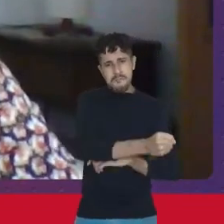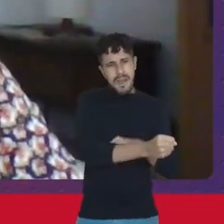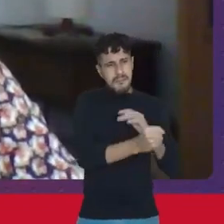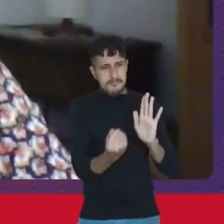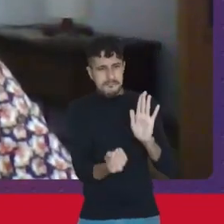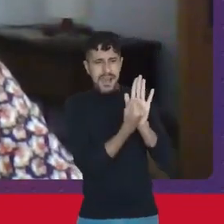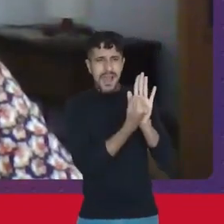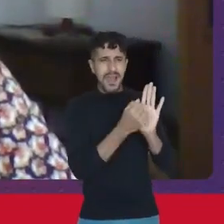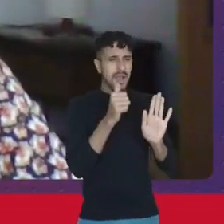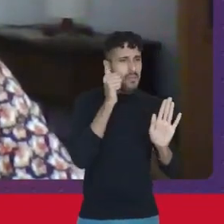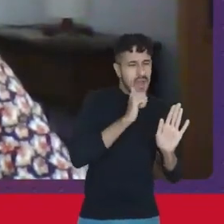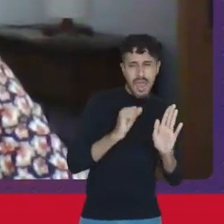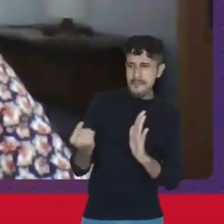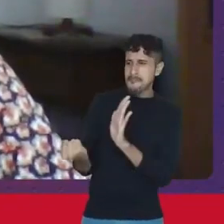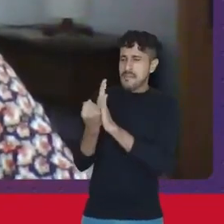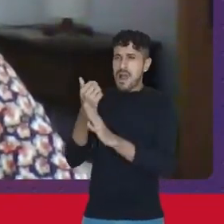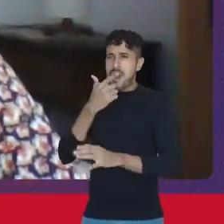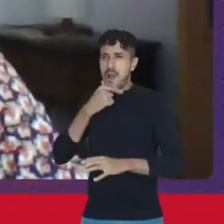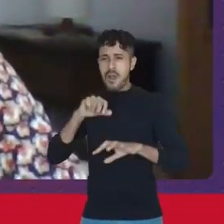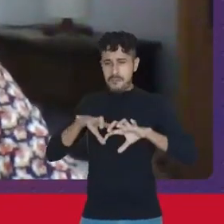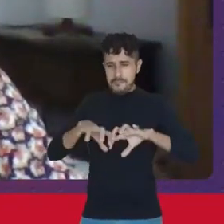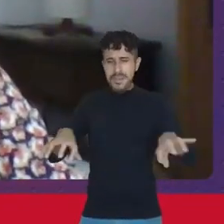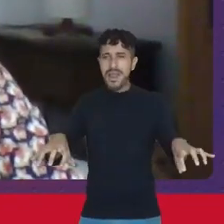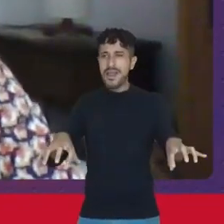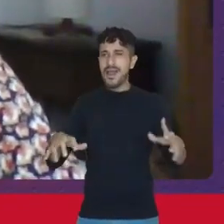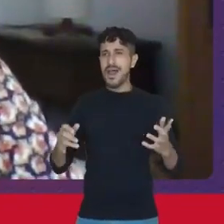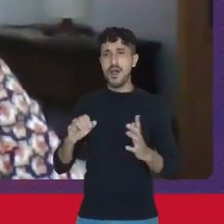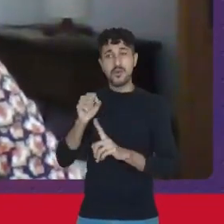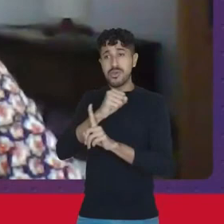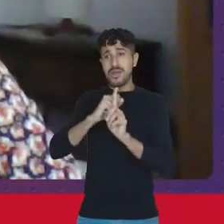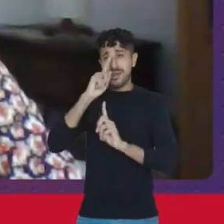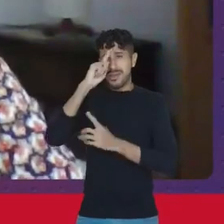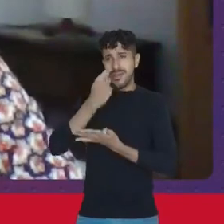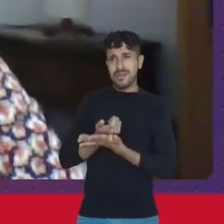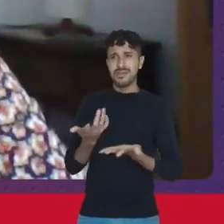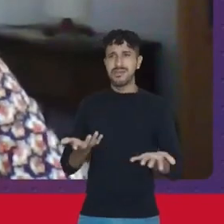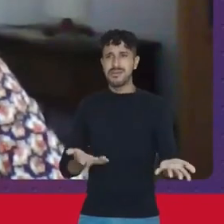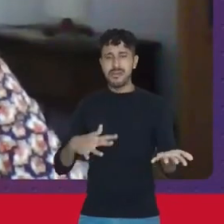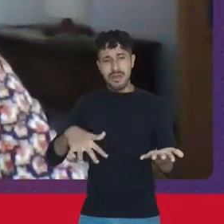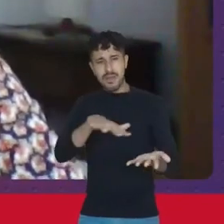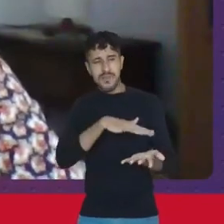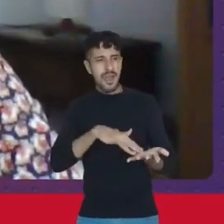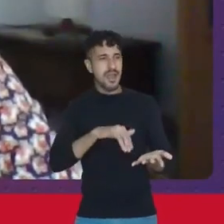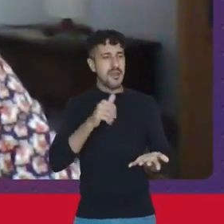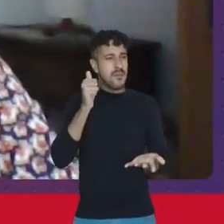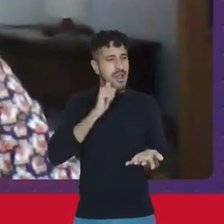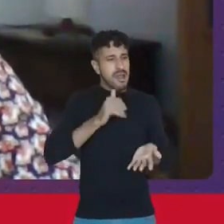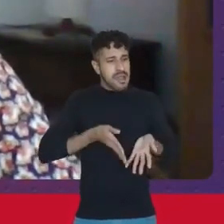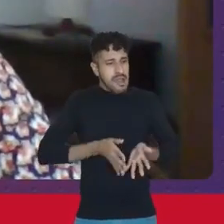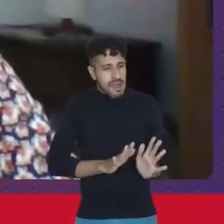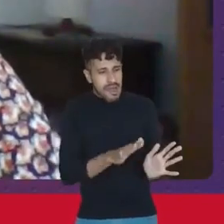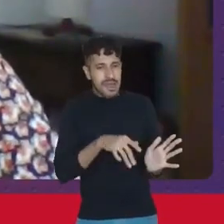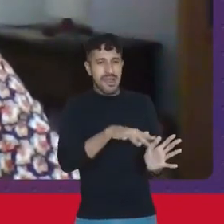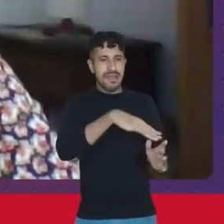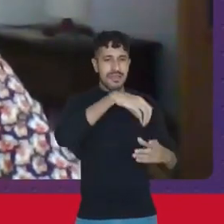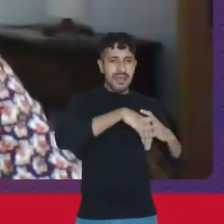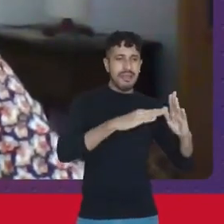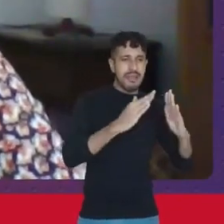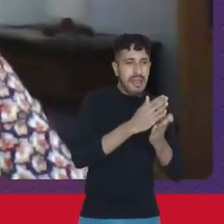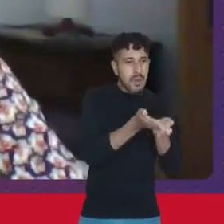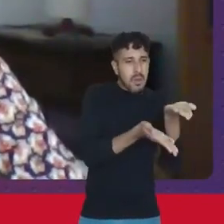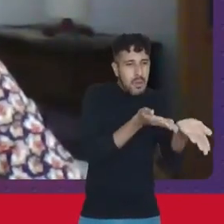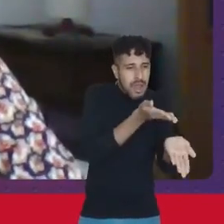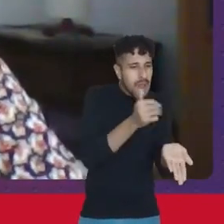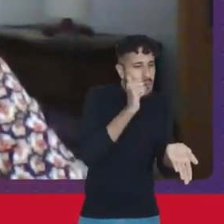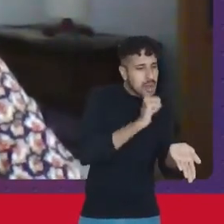né, pela sociedade a homens e mulheres no espaço reprodutivo, no espaço da casa, no espaço dos